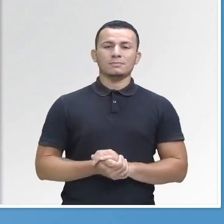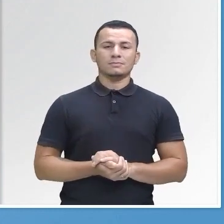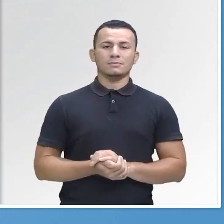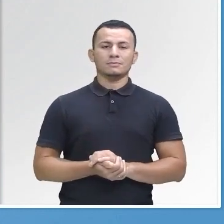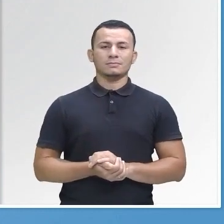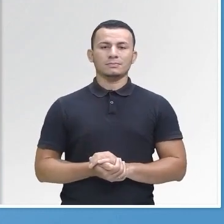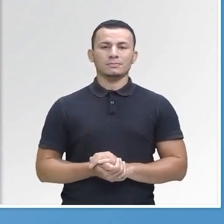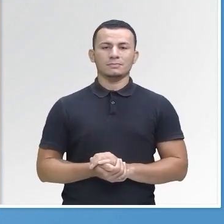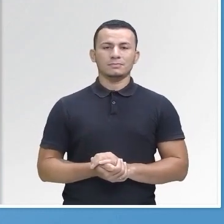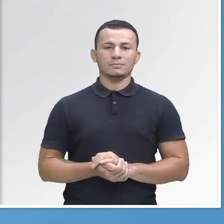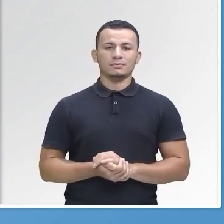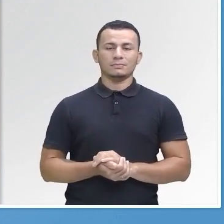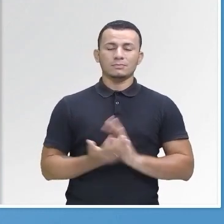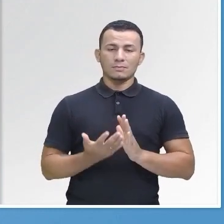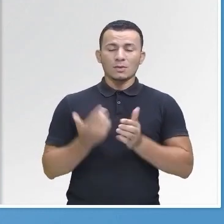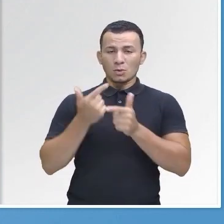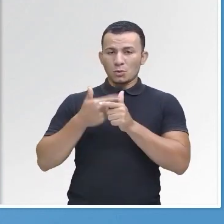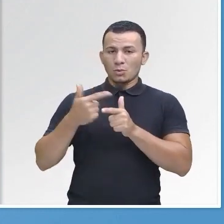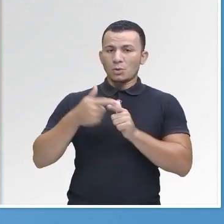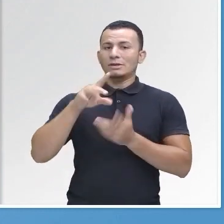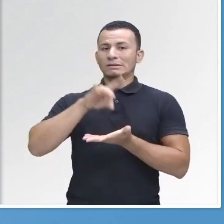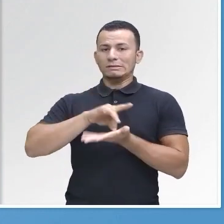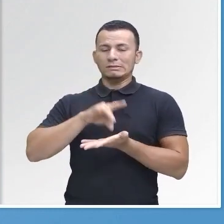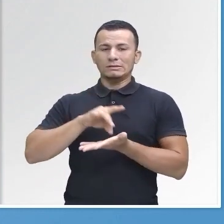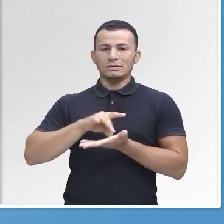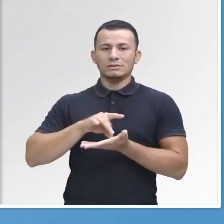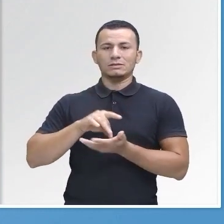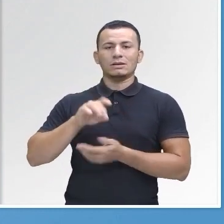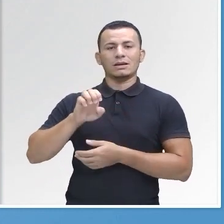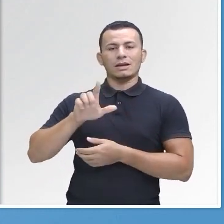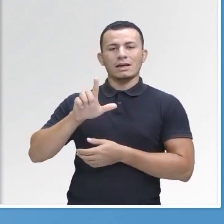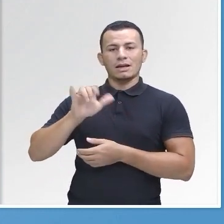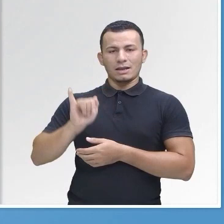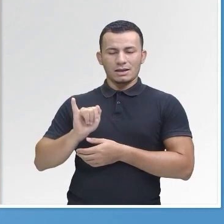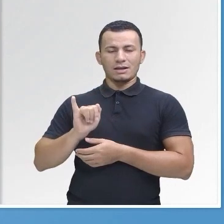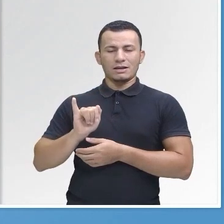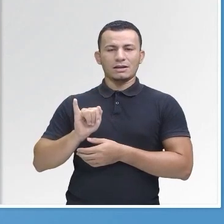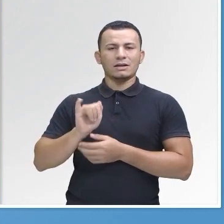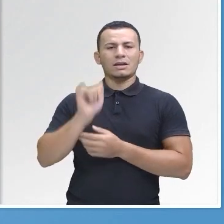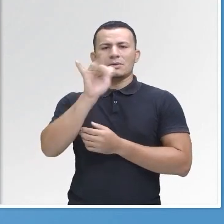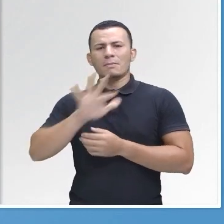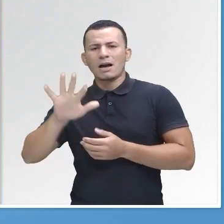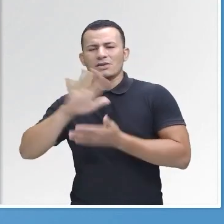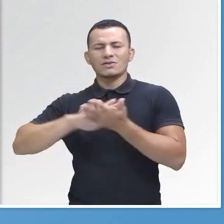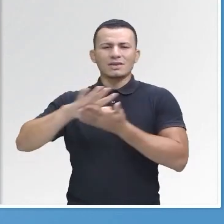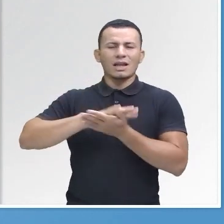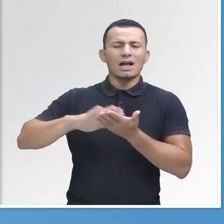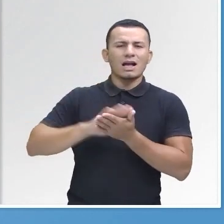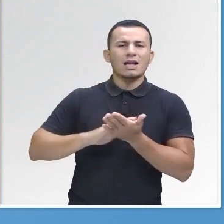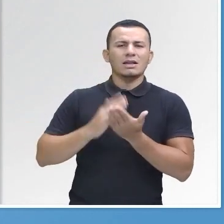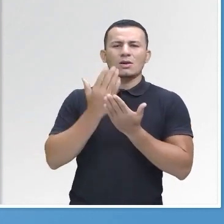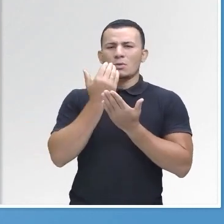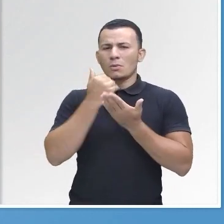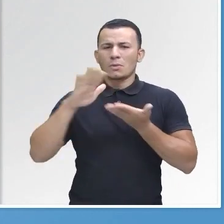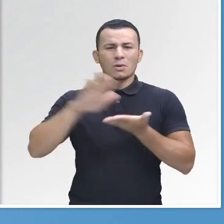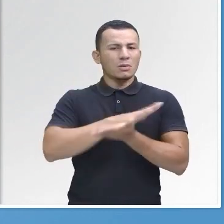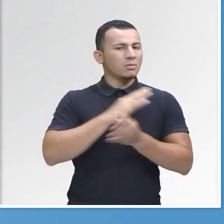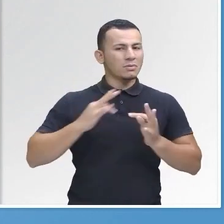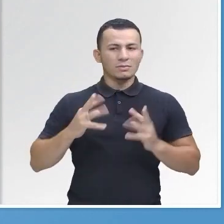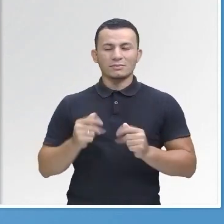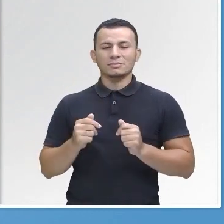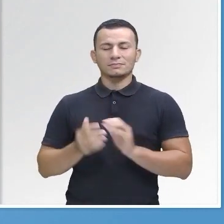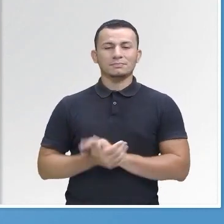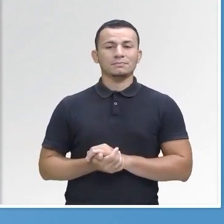E agora é um problema mesmo, agora é um problema com a Eli. Veja, não tem figura, não tem chocolate, acabou toda a comida. A Eli